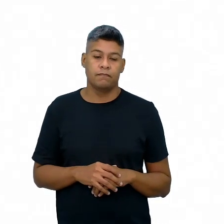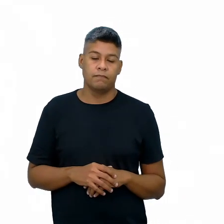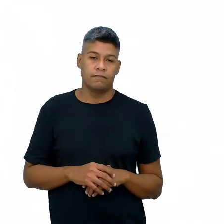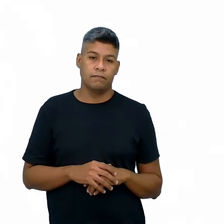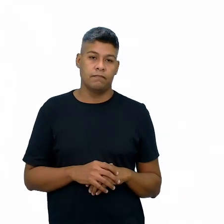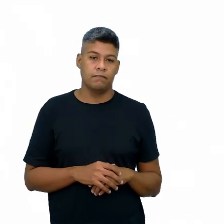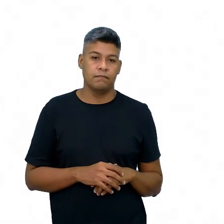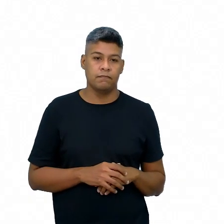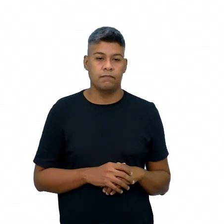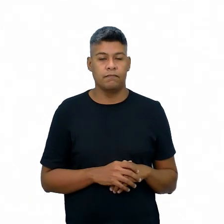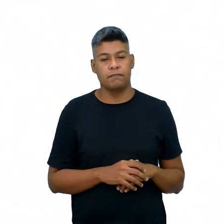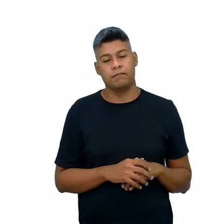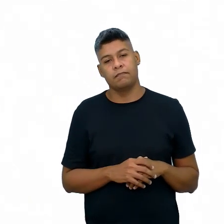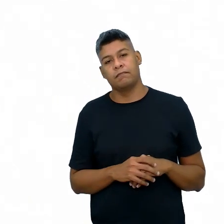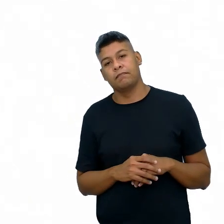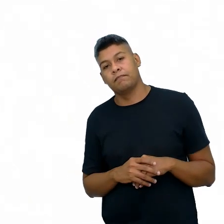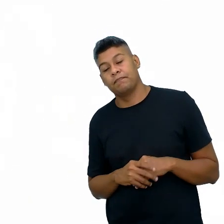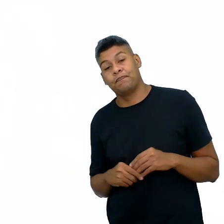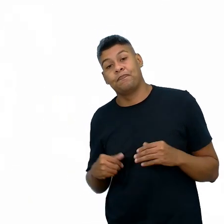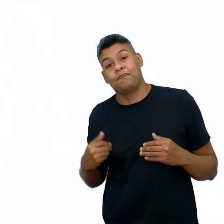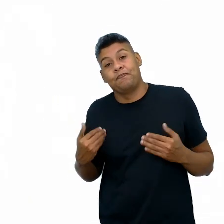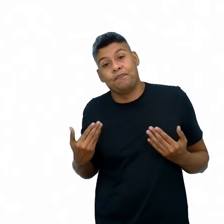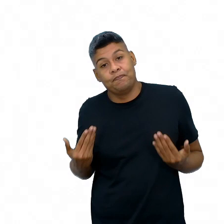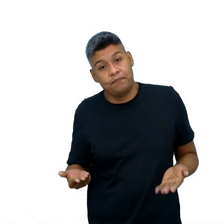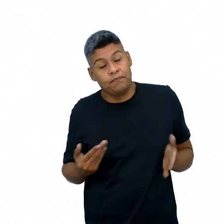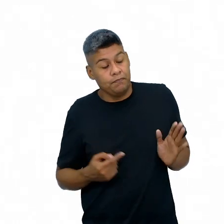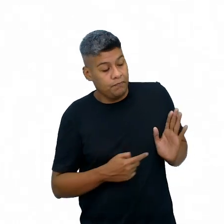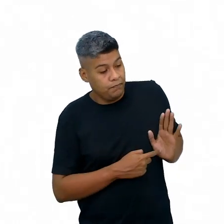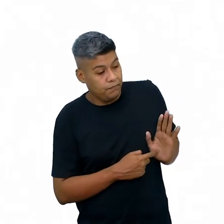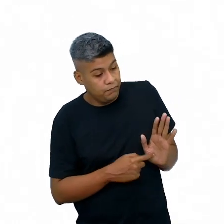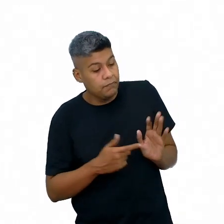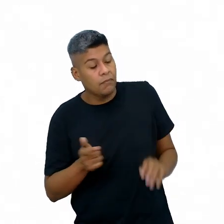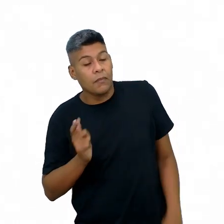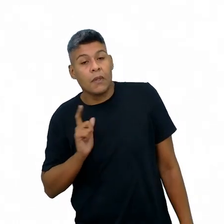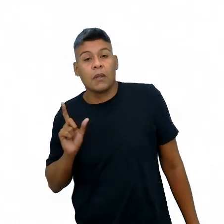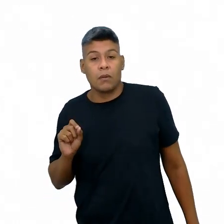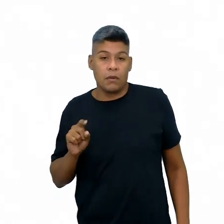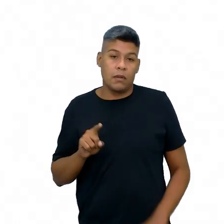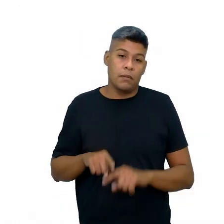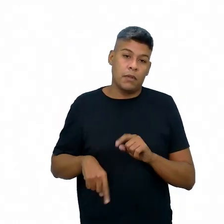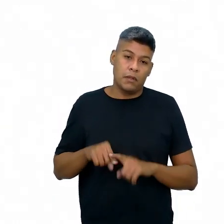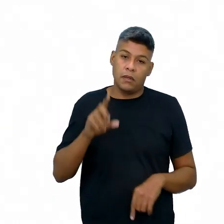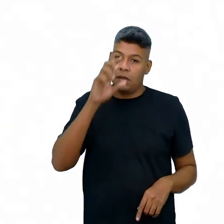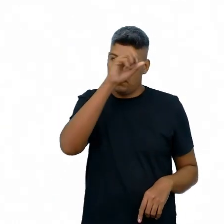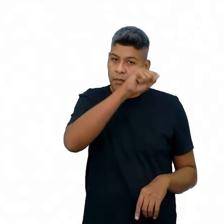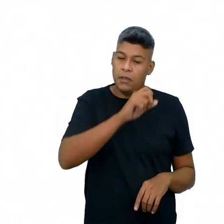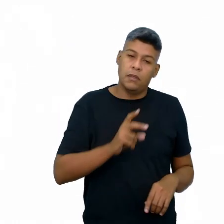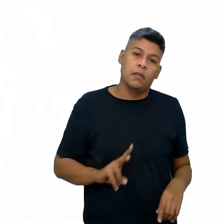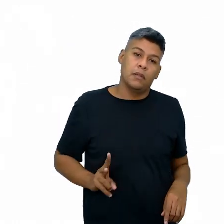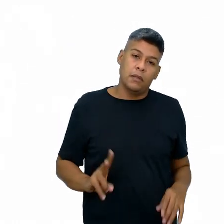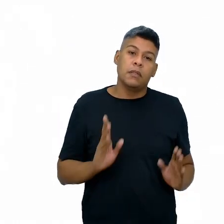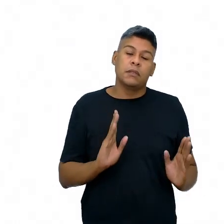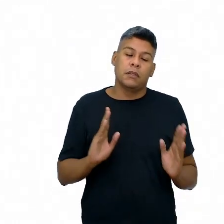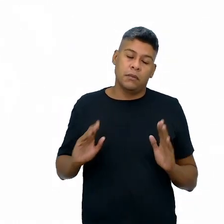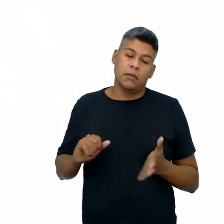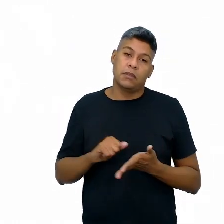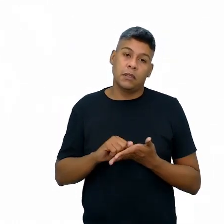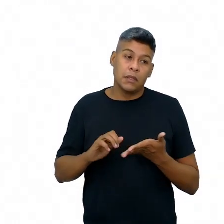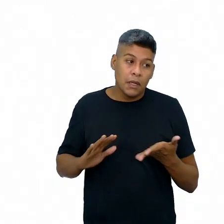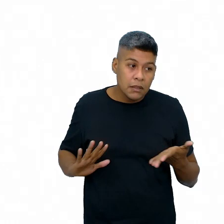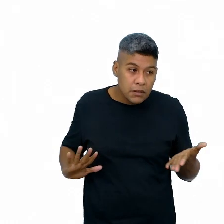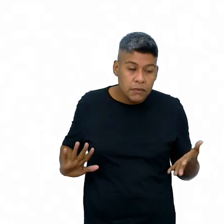Bom, à disposição nós temos, né, o material Aprender Sempre, a sequência de